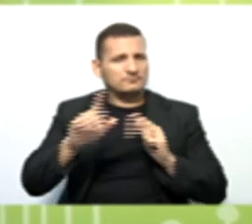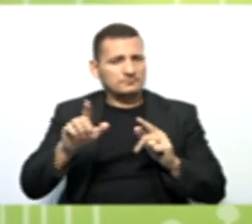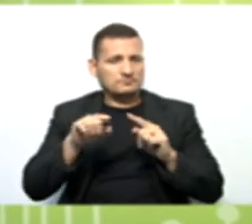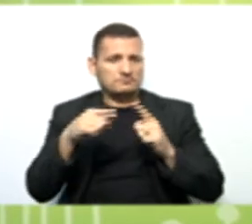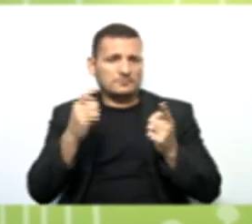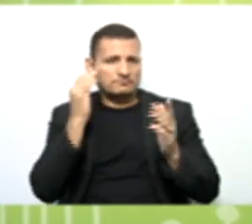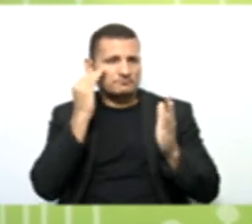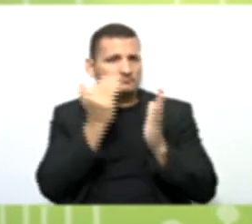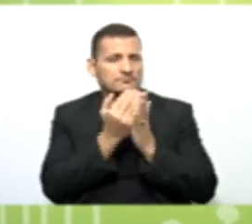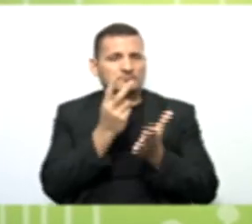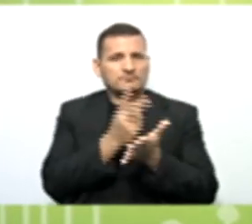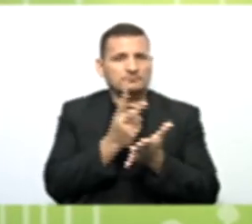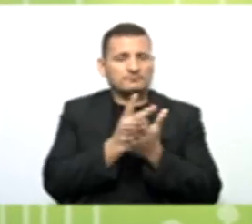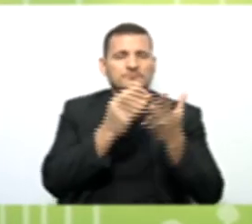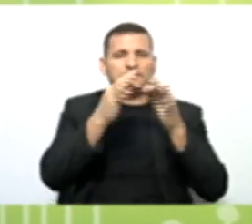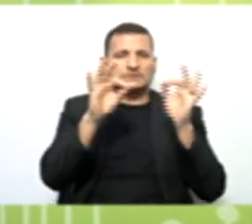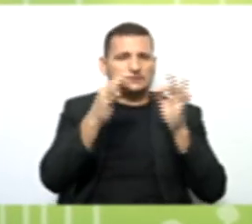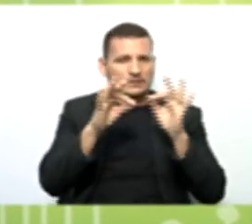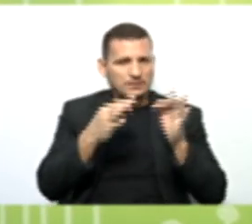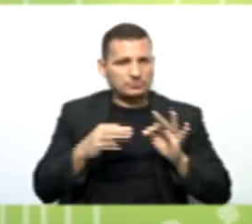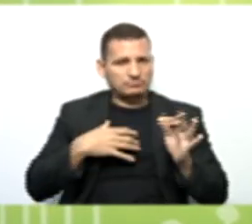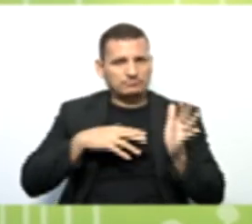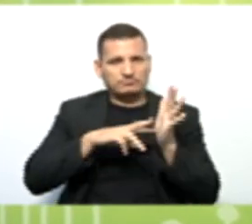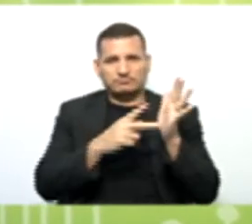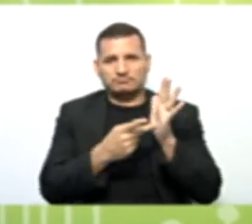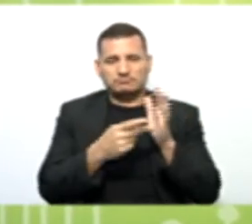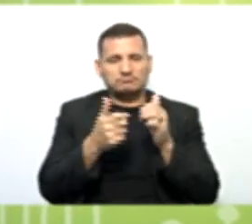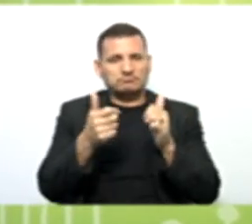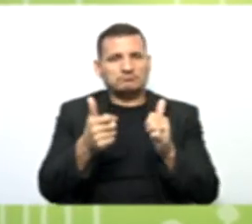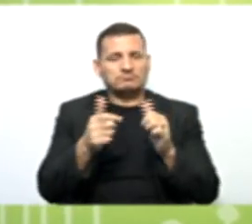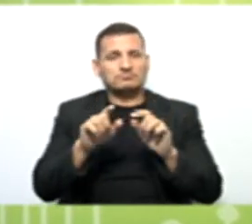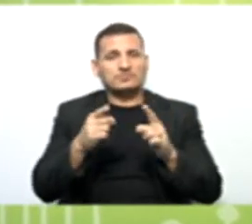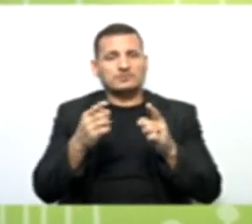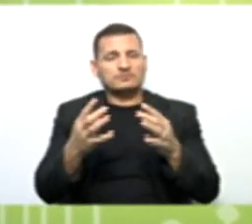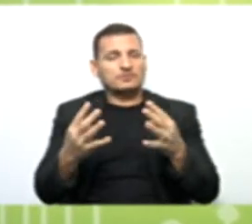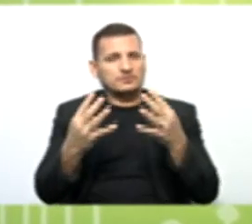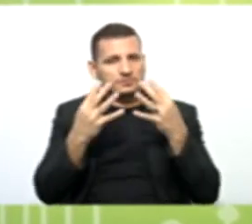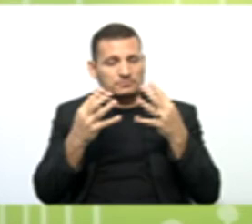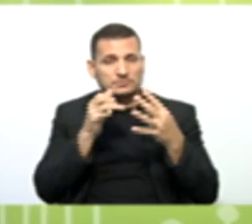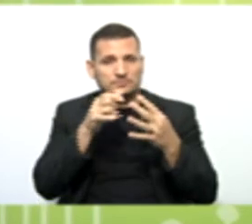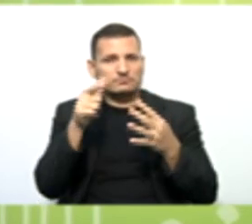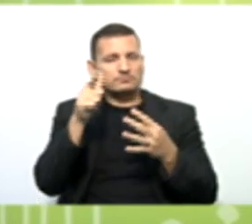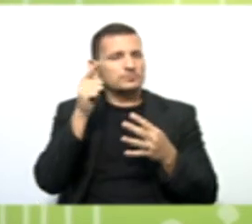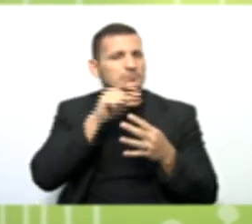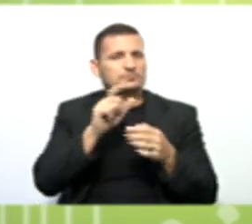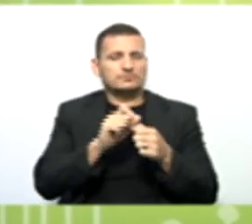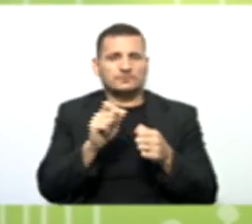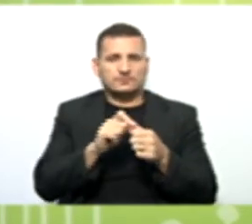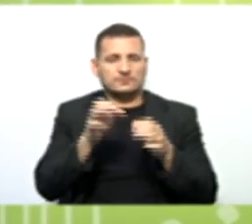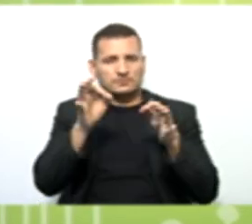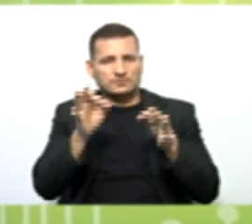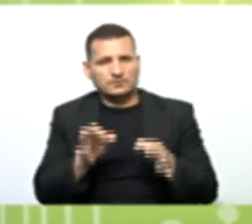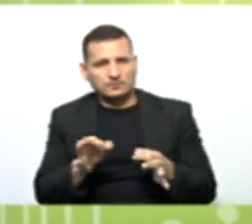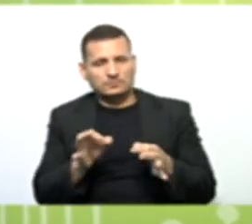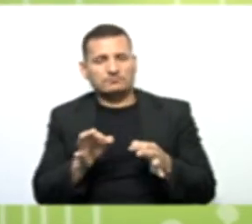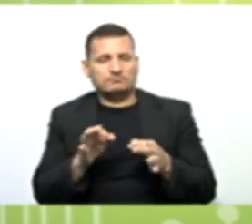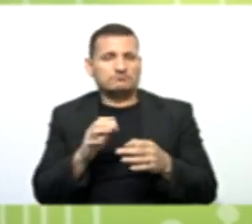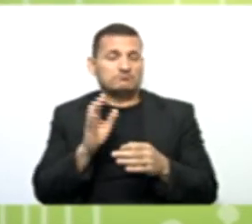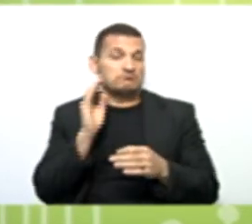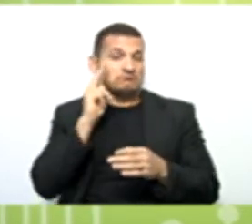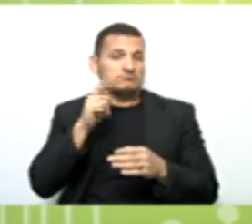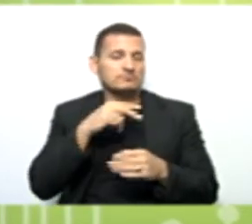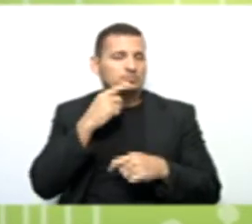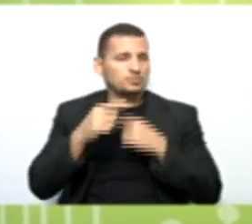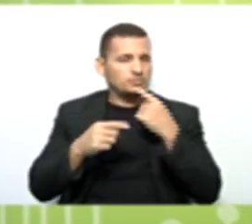seguiu os mesmos padrões sintáticos e semânticos, beleza. Mas preste atenção, caso você não tenha conseguido fazer da maneira correta, para tirar essas